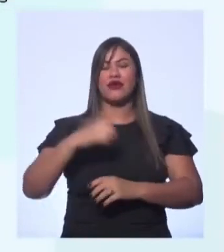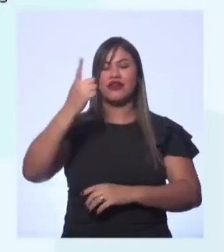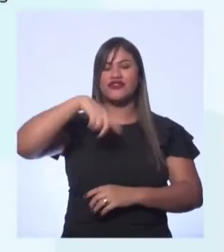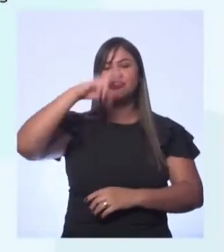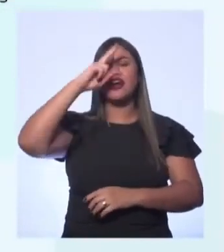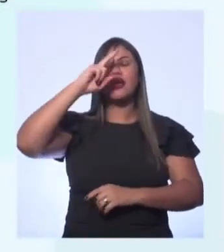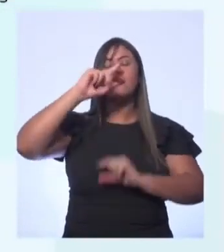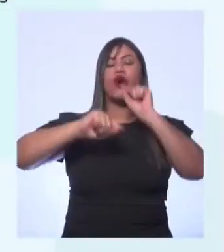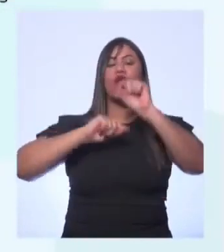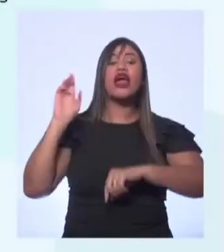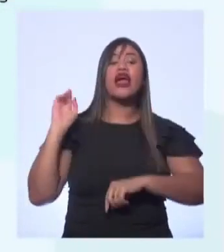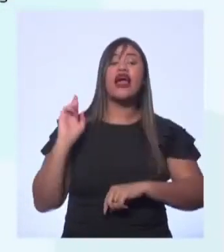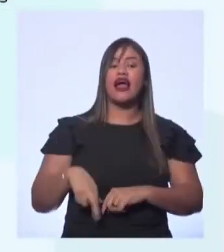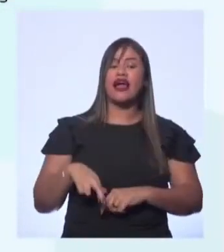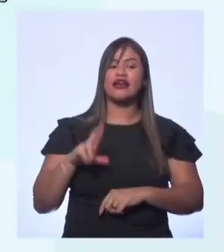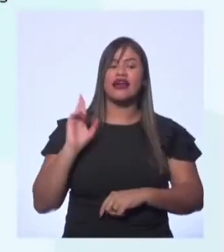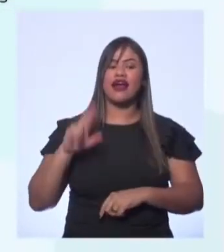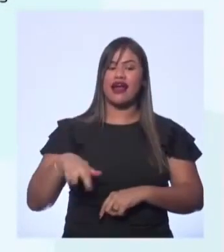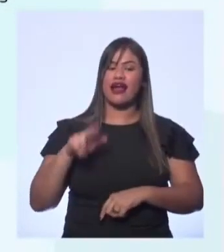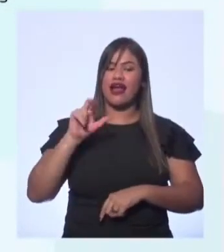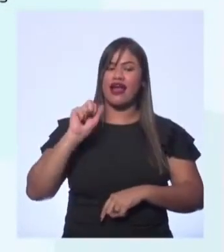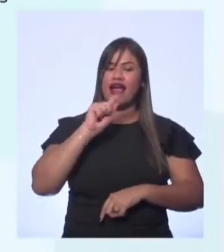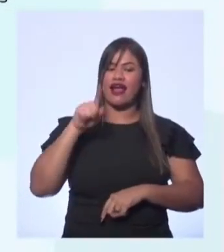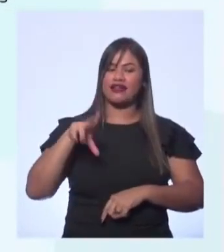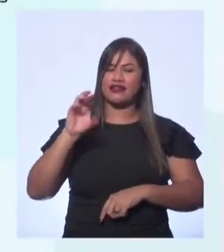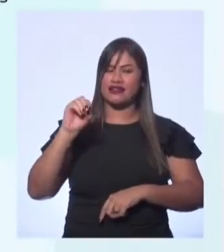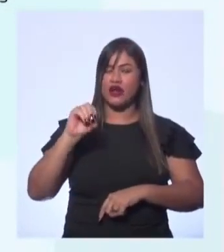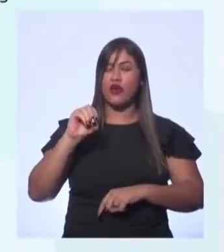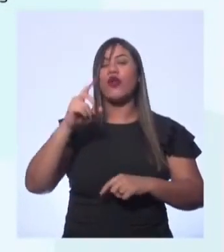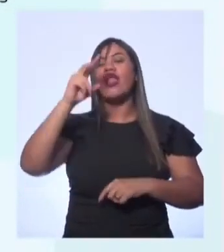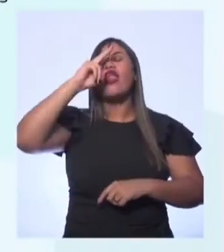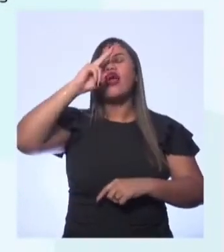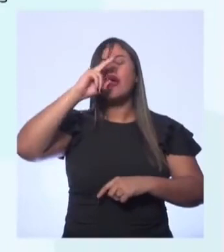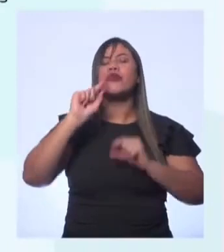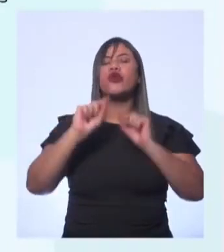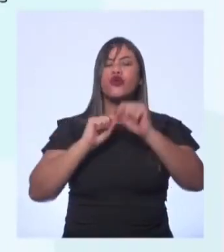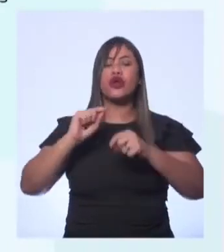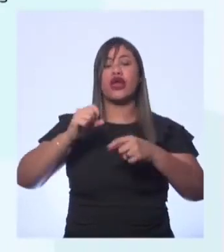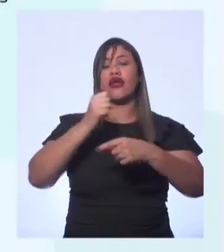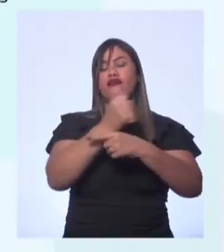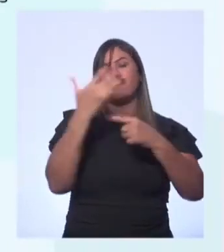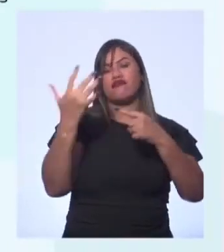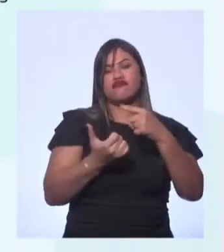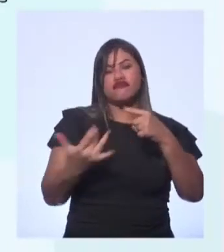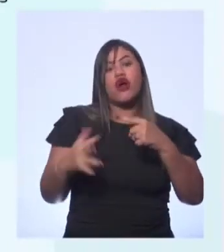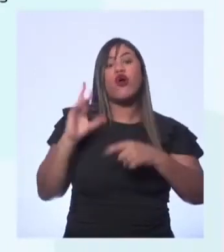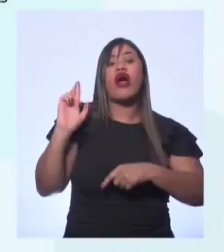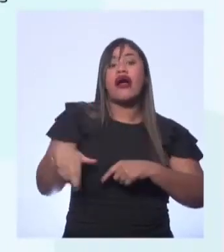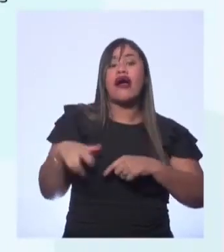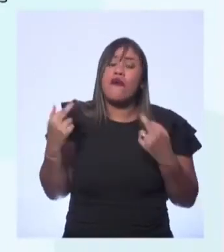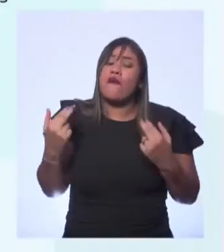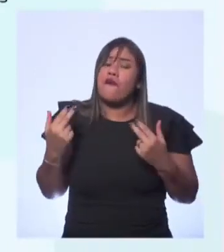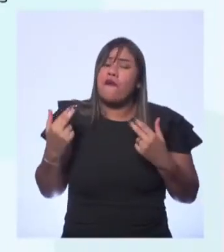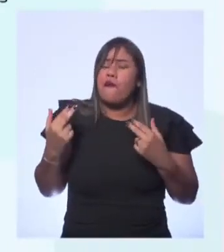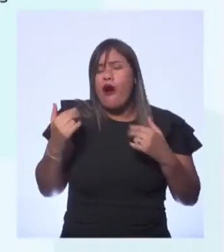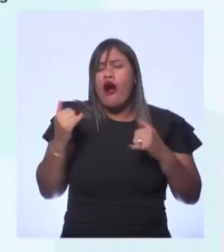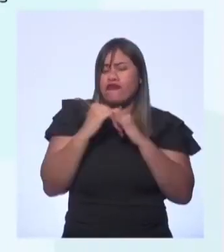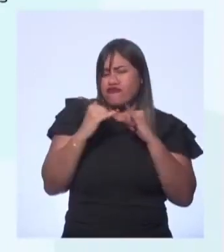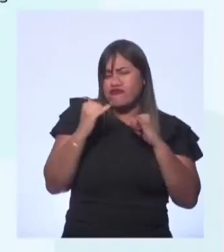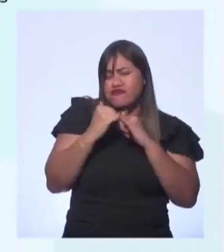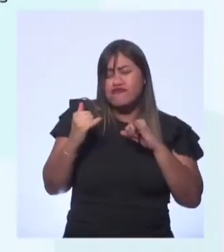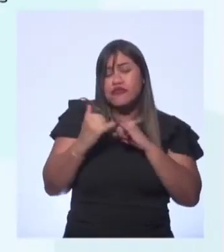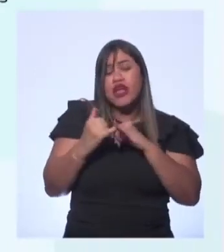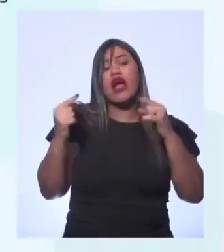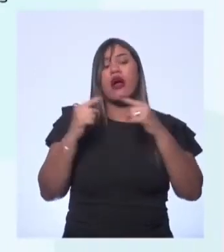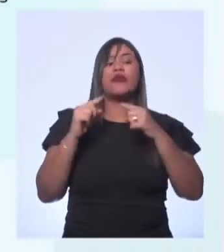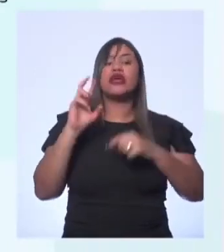parte de razão. Não sei se você lembra quando a gente tem fração e razão. São assuntos bem parecidos? Sim. Então, a gente vai estar falando de razão, que é a